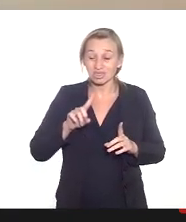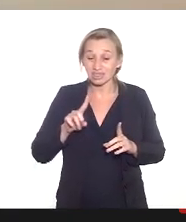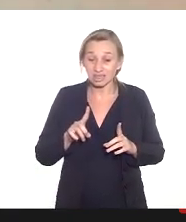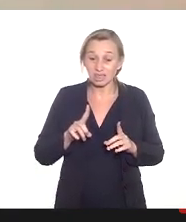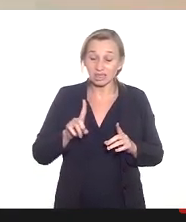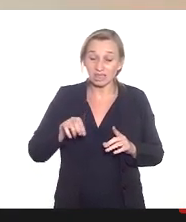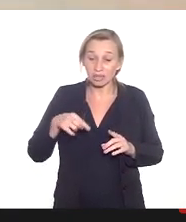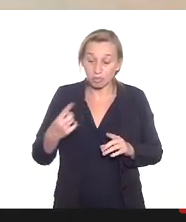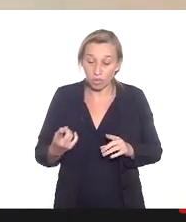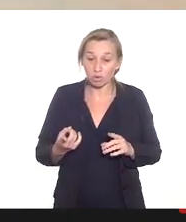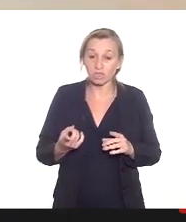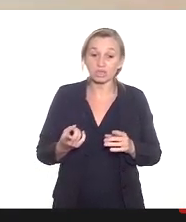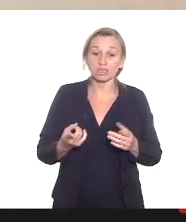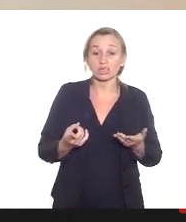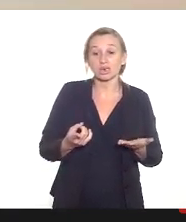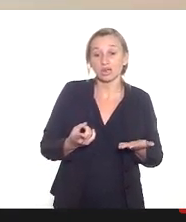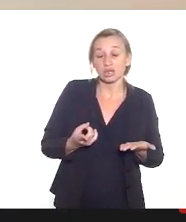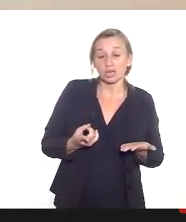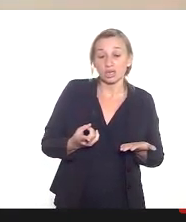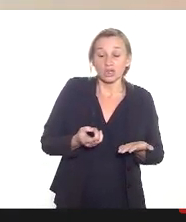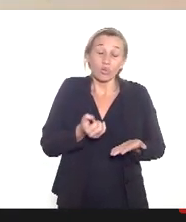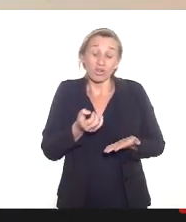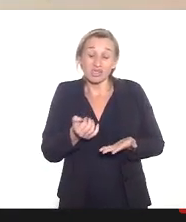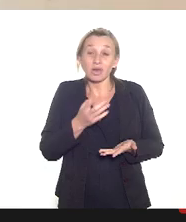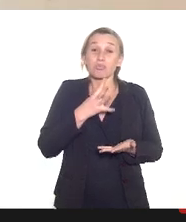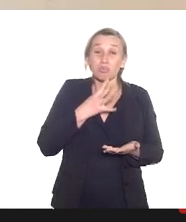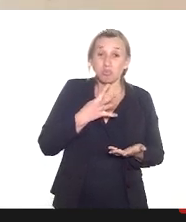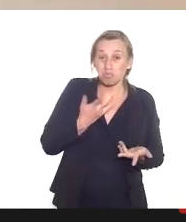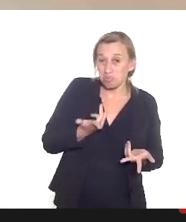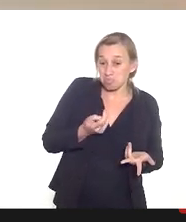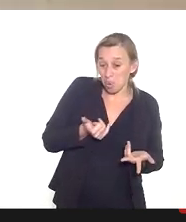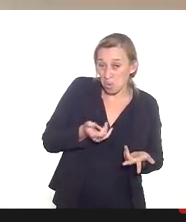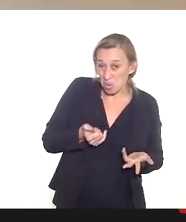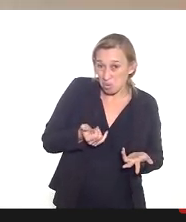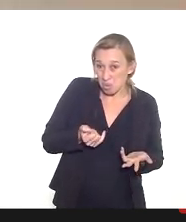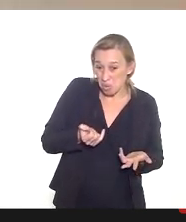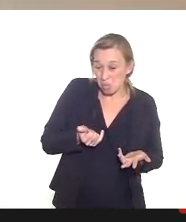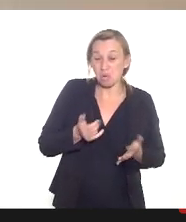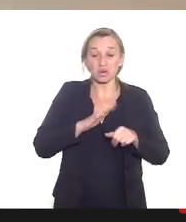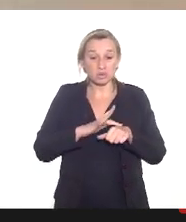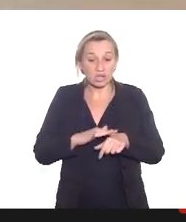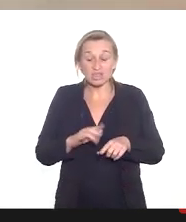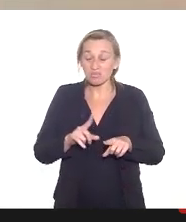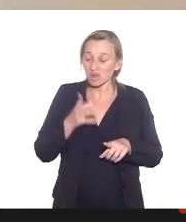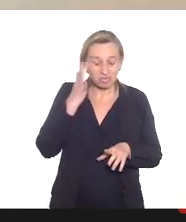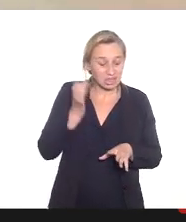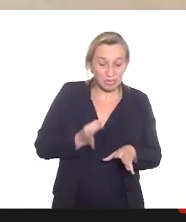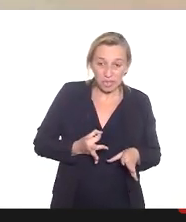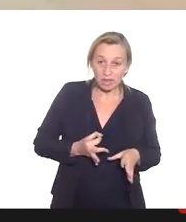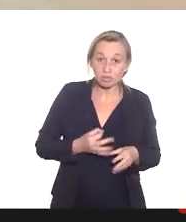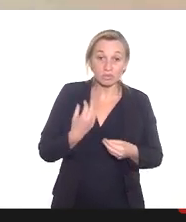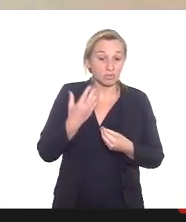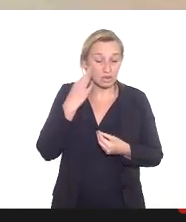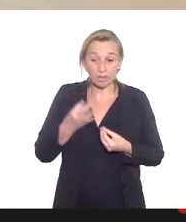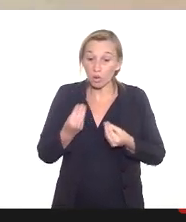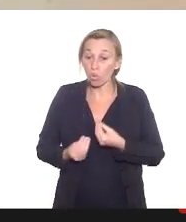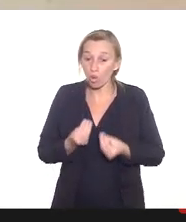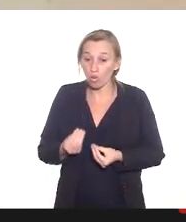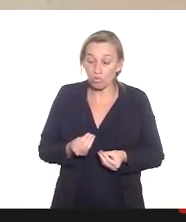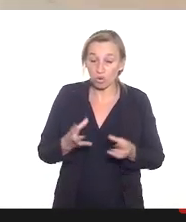ficar em casa até porque naquela ocasião se conhecer a pouco ainda da doença mas mesmo assim não sabemos não temos como mensurar